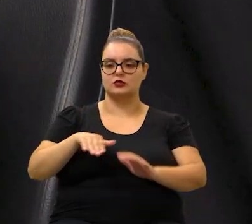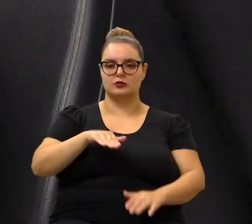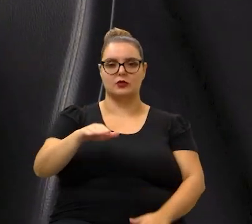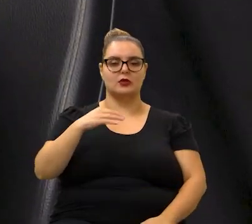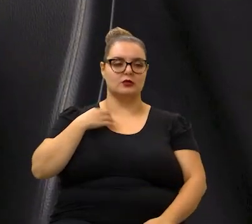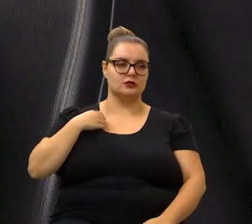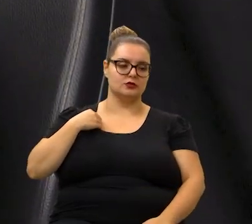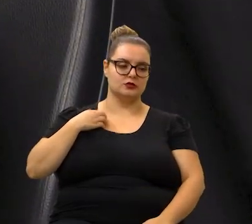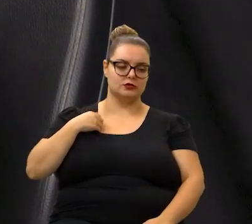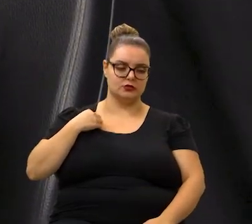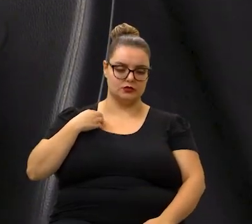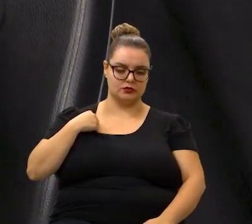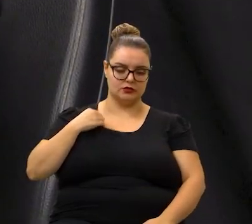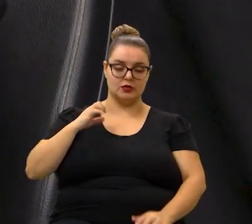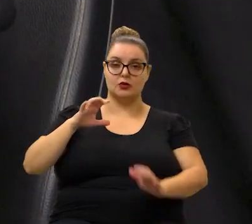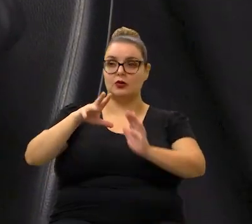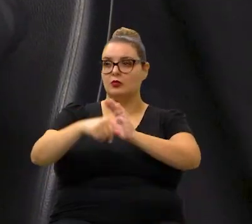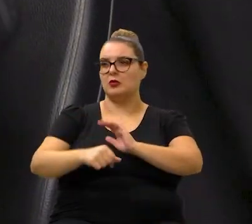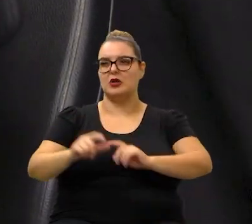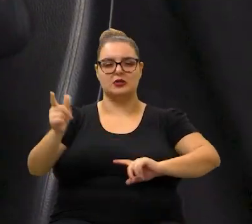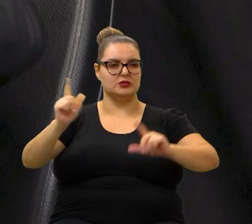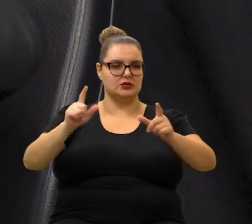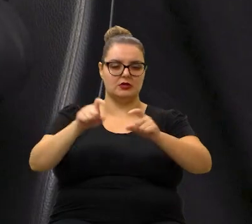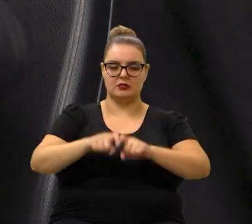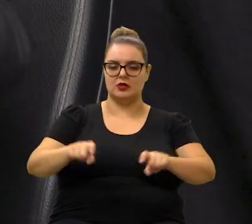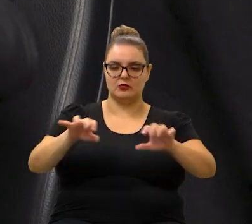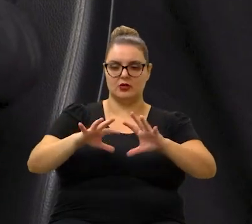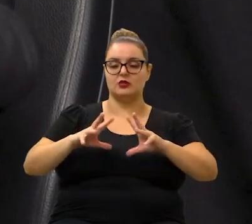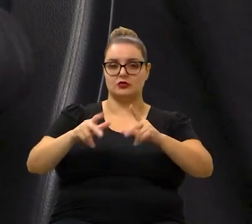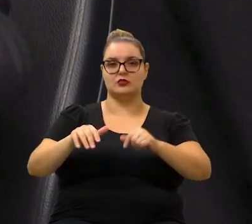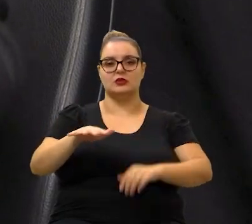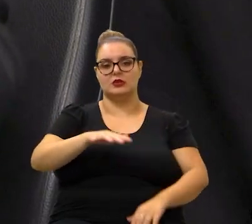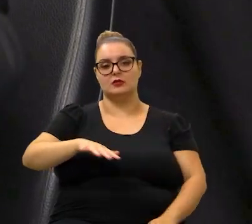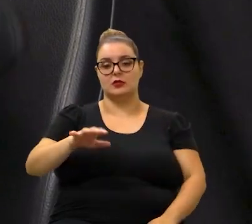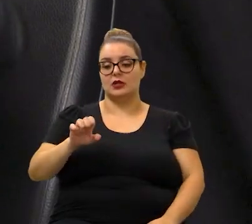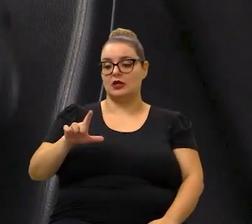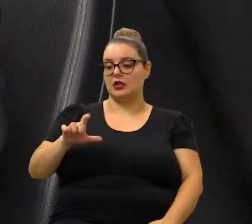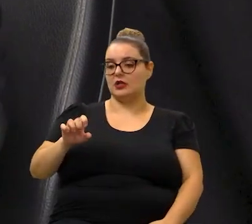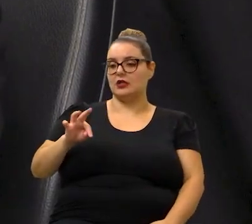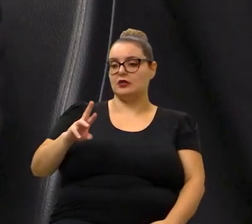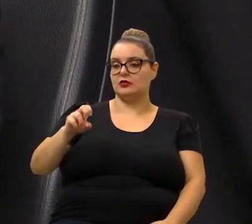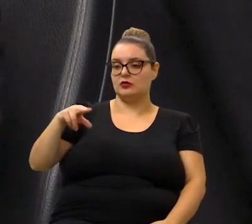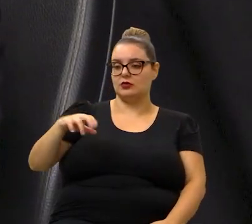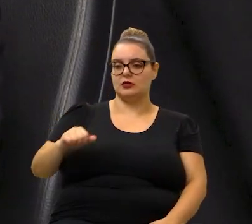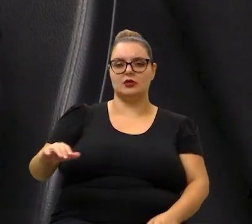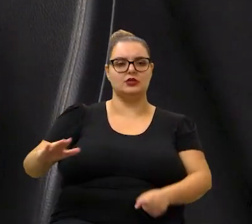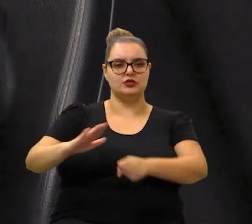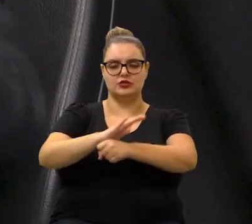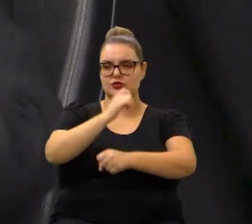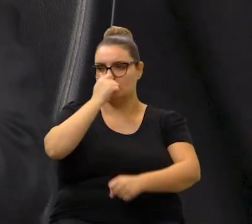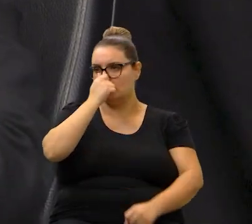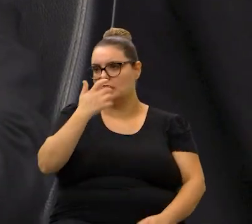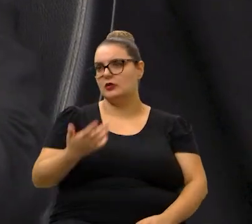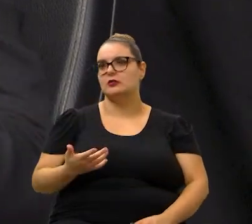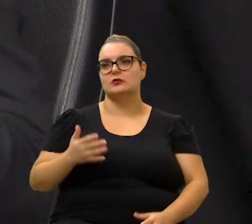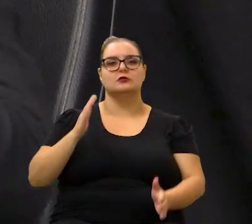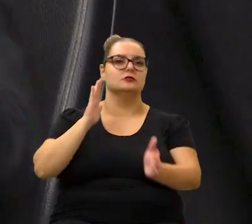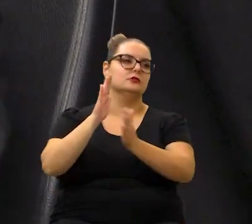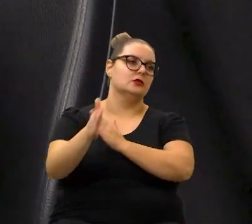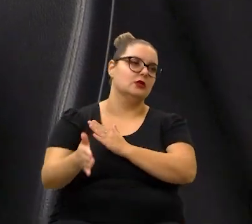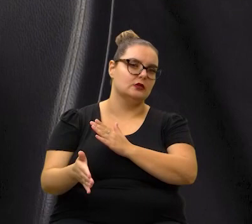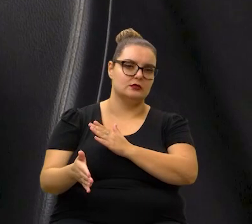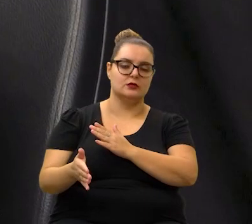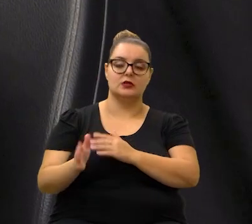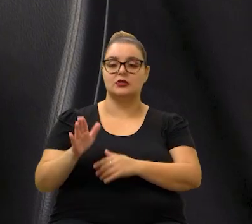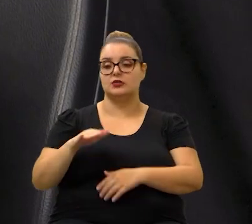bandido ia com carro roubava televisão computadores toda a parte eletrônica enchi o carro e ia embora quer dizer ele já